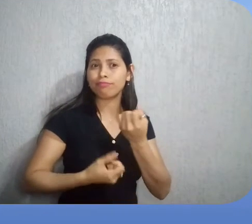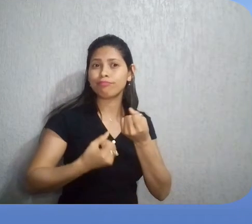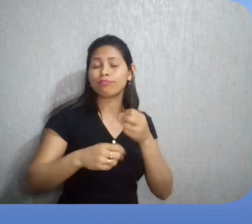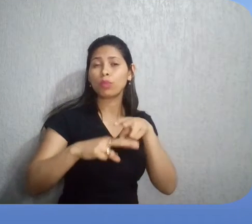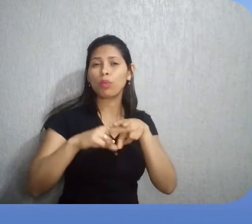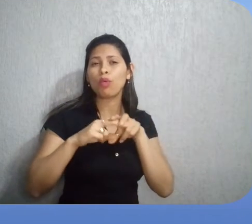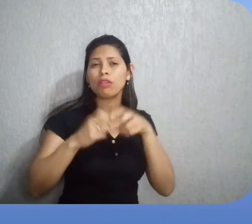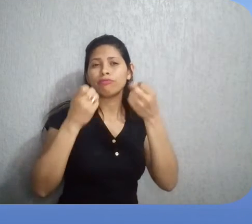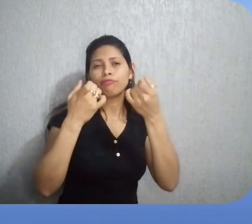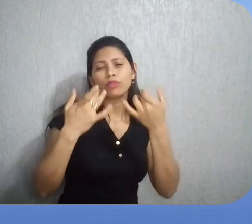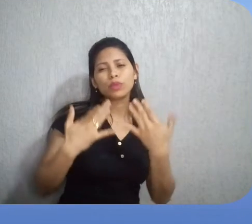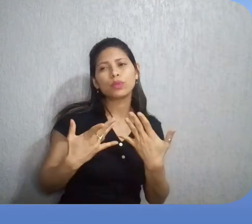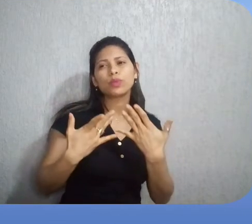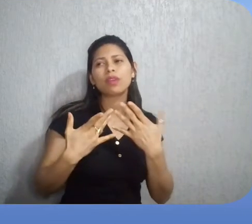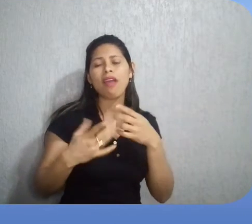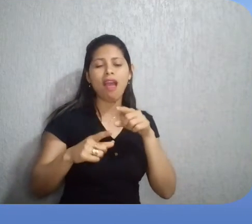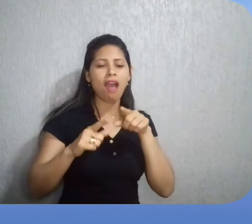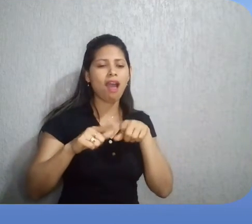nas ilhas oceânicas.